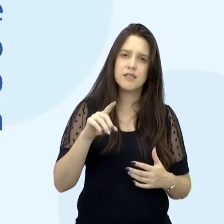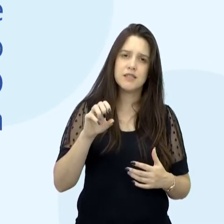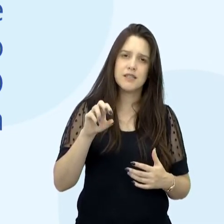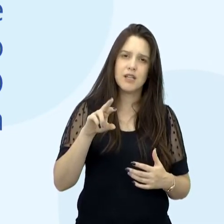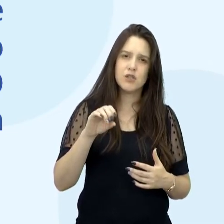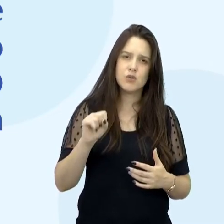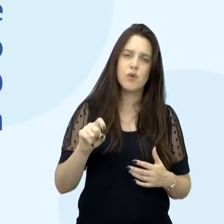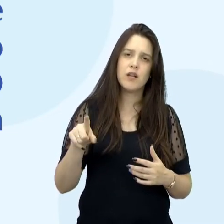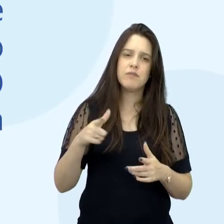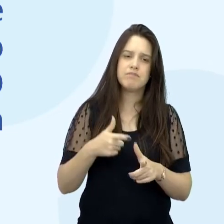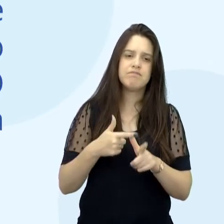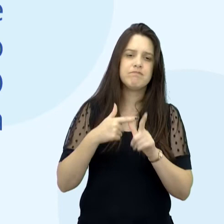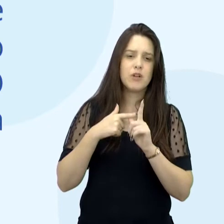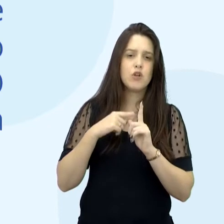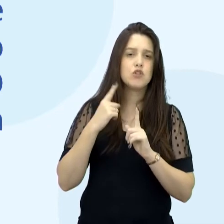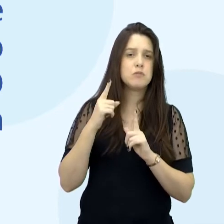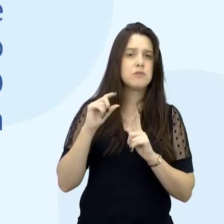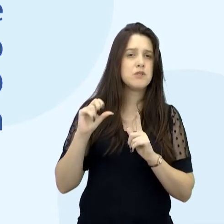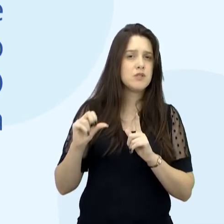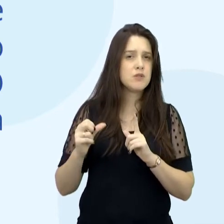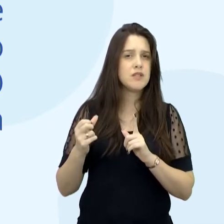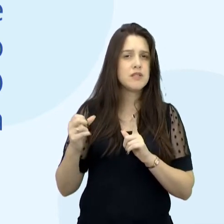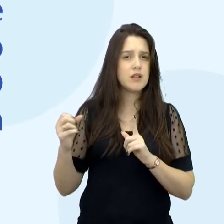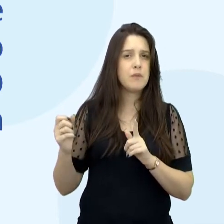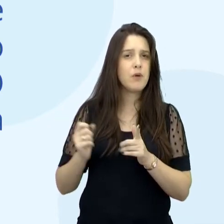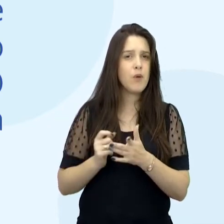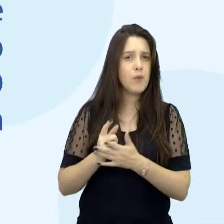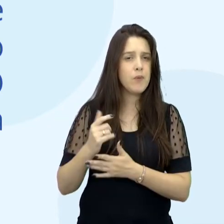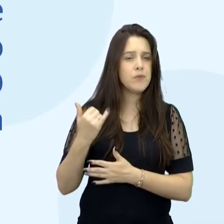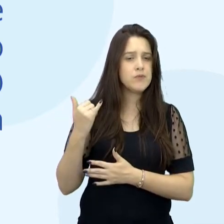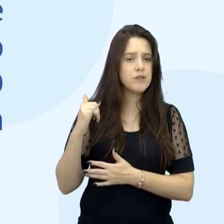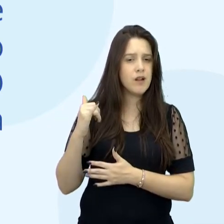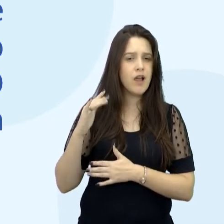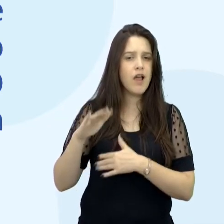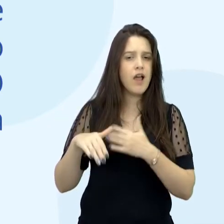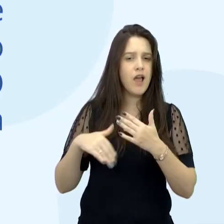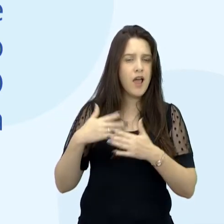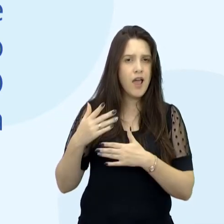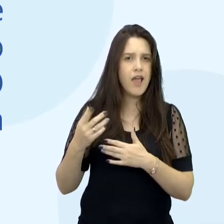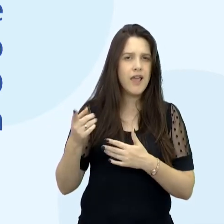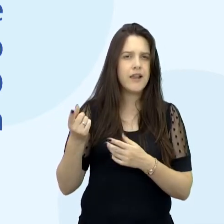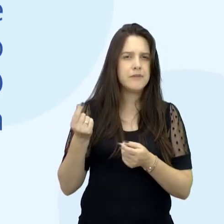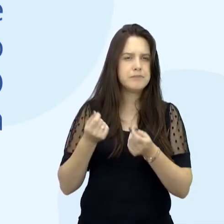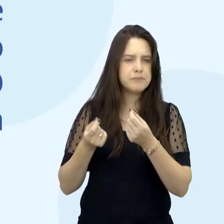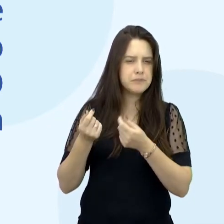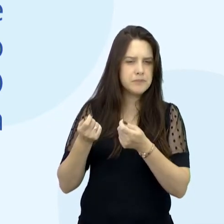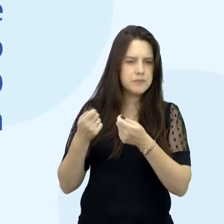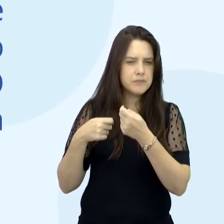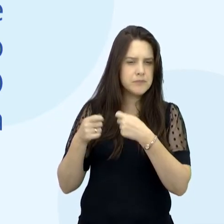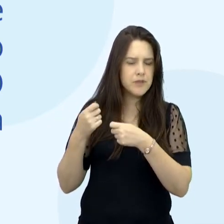de R$ 1.600 para comprar um celular. Ele foi a uma instituição financeira e